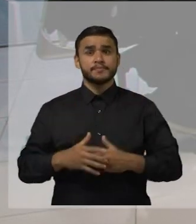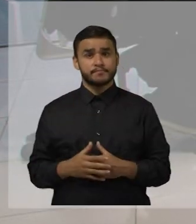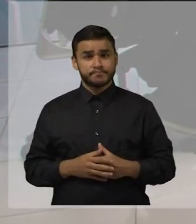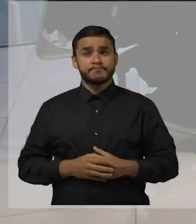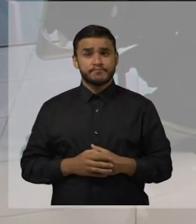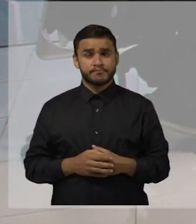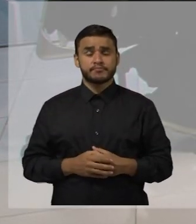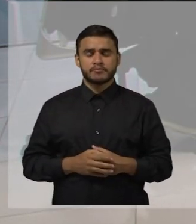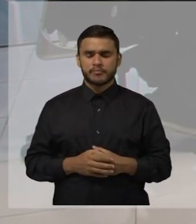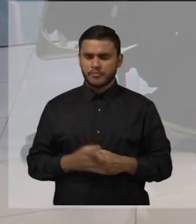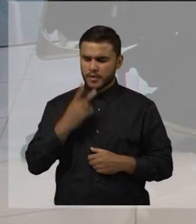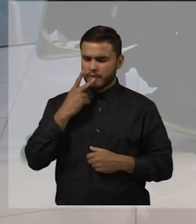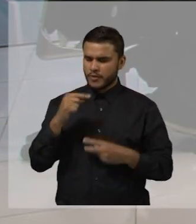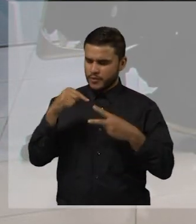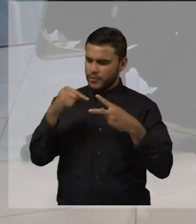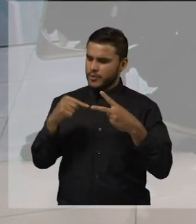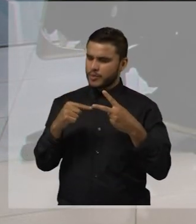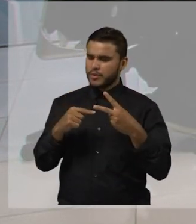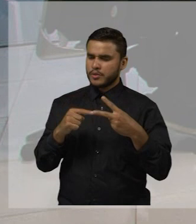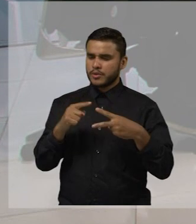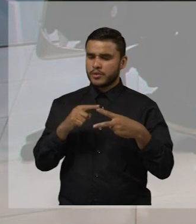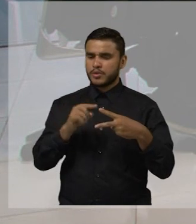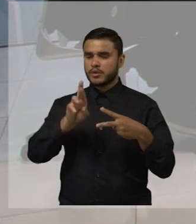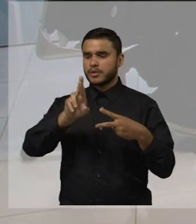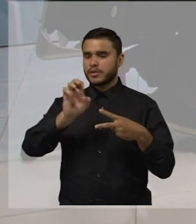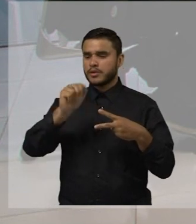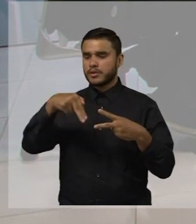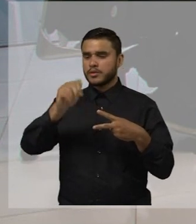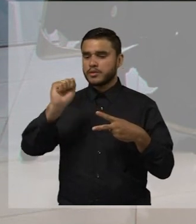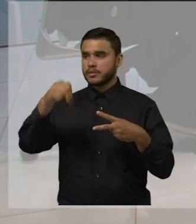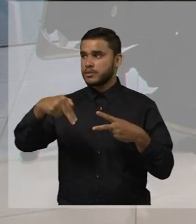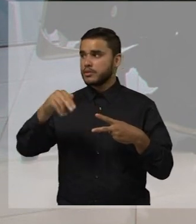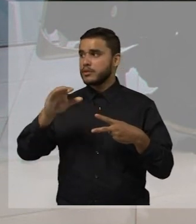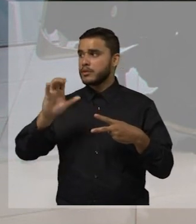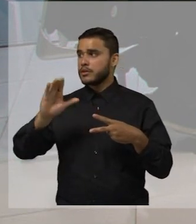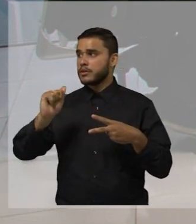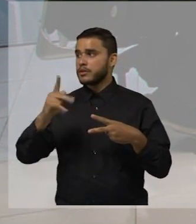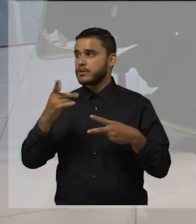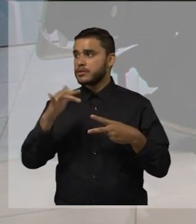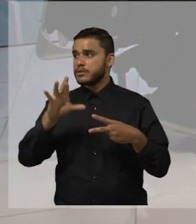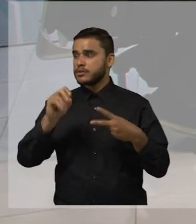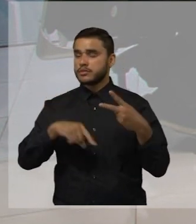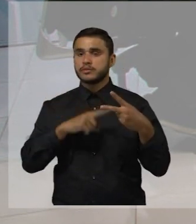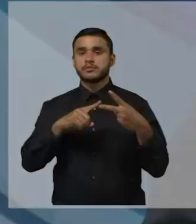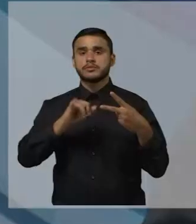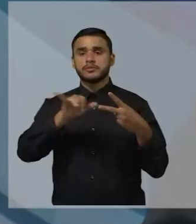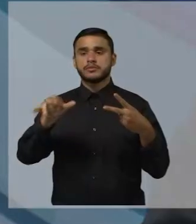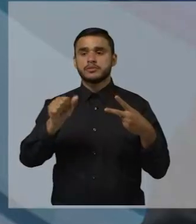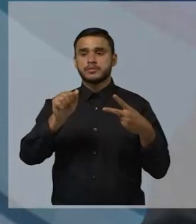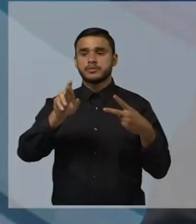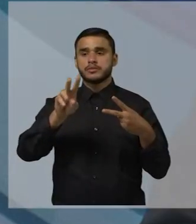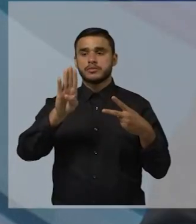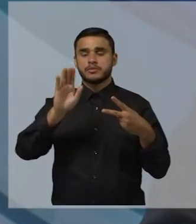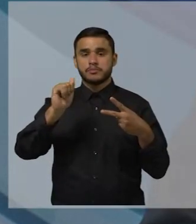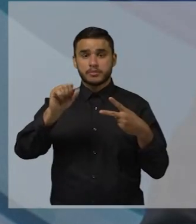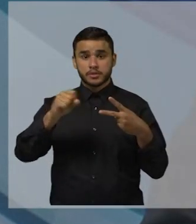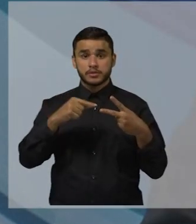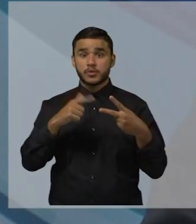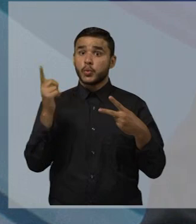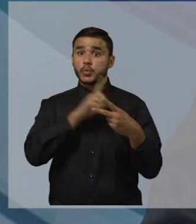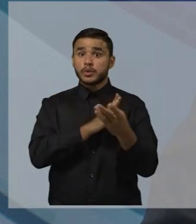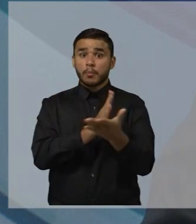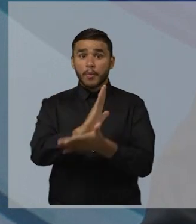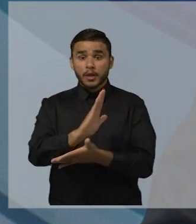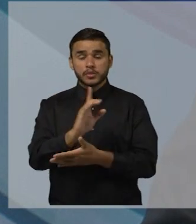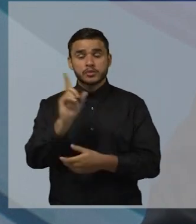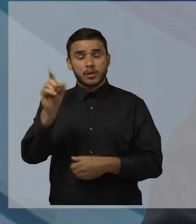O Renan Calheiros em plena atividade, o Jarbas já... Não, tá lá Tá, no ele tem Senado. mandato também do Senado, conseguiu dessa vez, mas